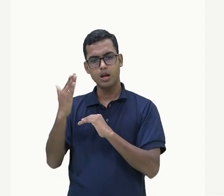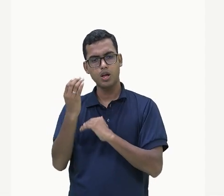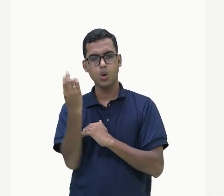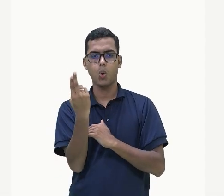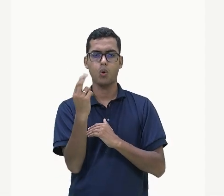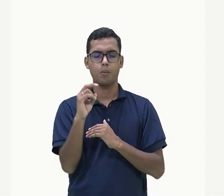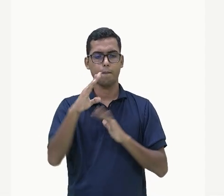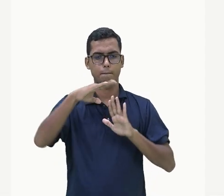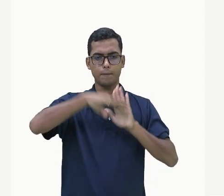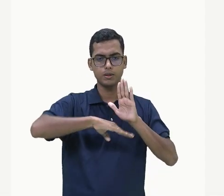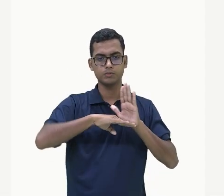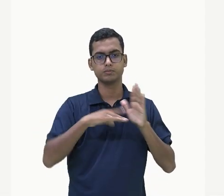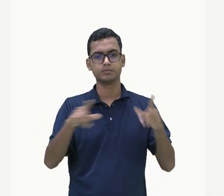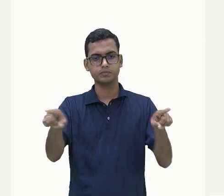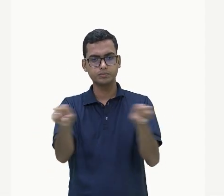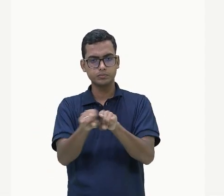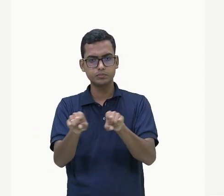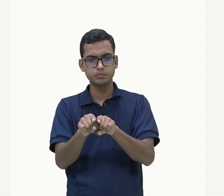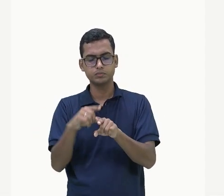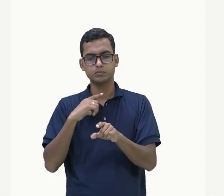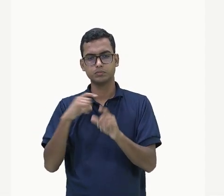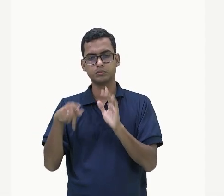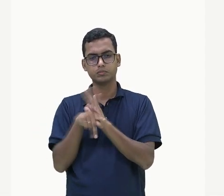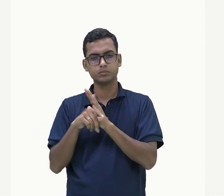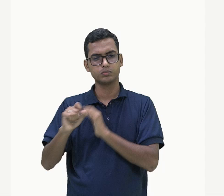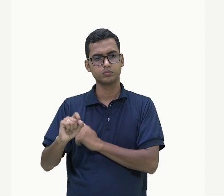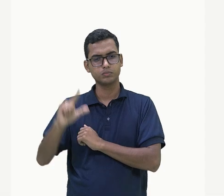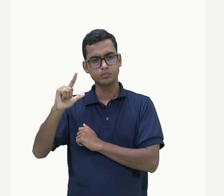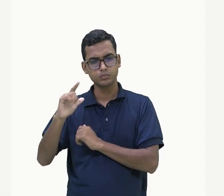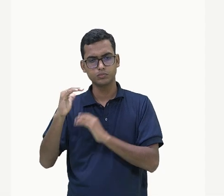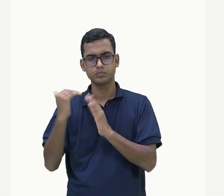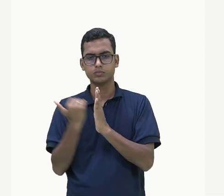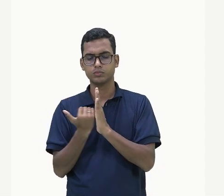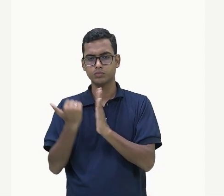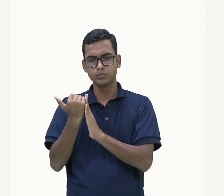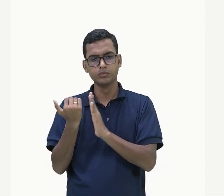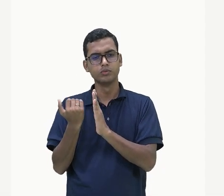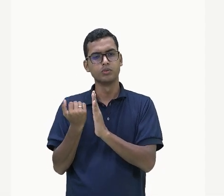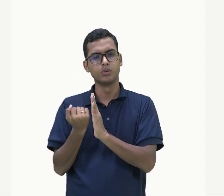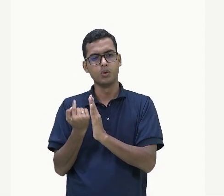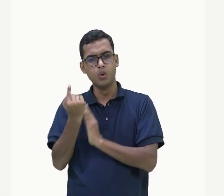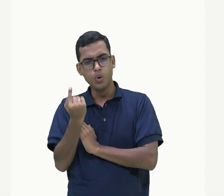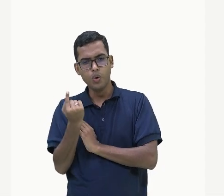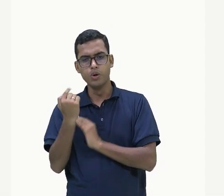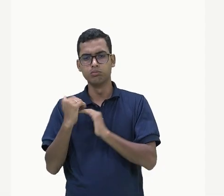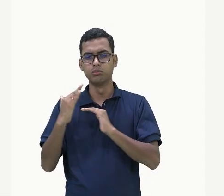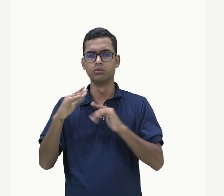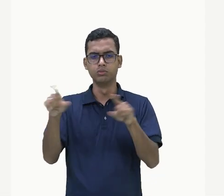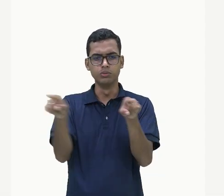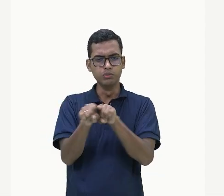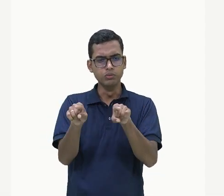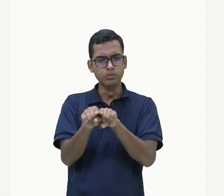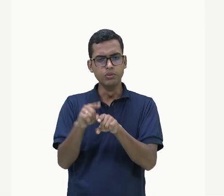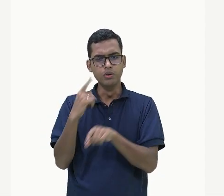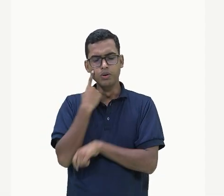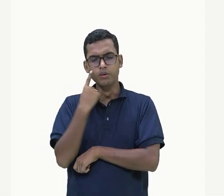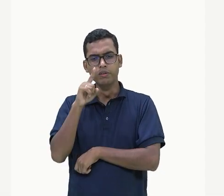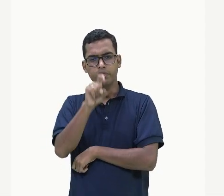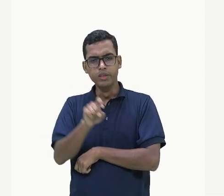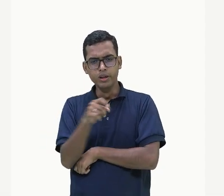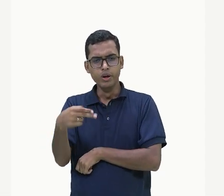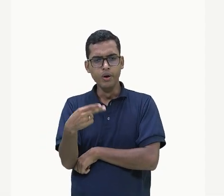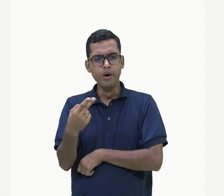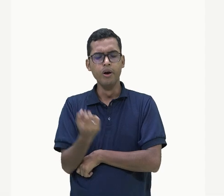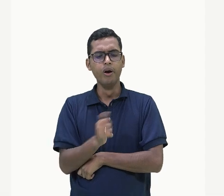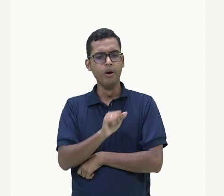1, ela é ilimitada superiormente e pode se dar ao logaritmo de x na base A um valor tão grande quanto